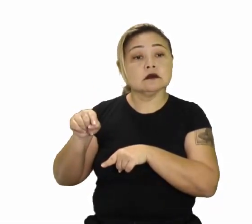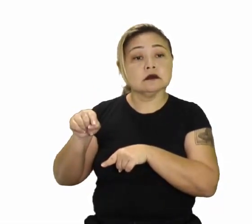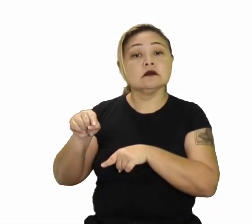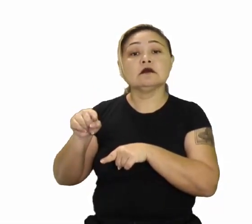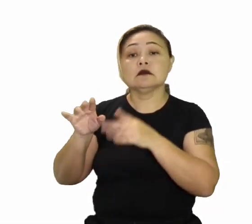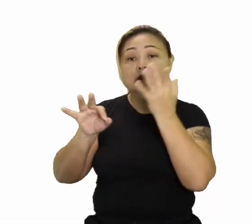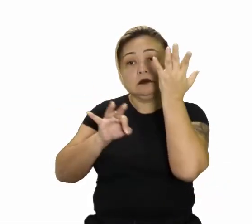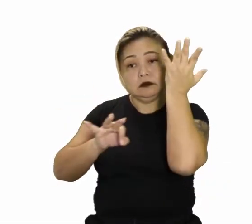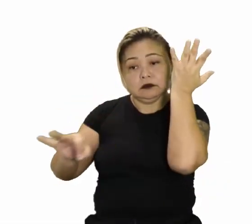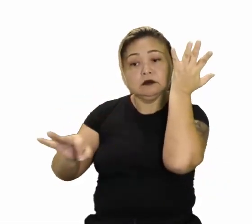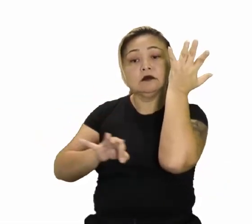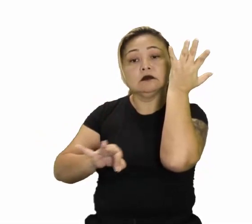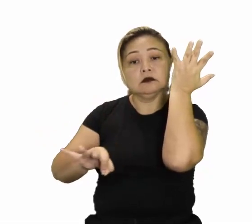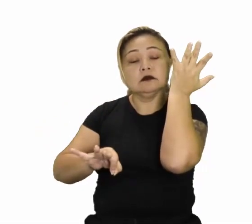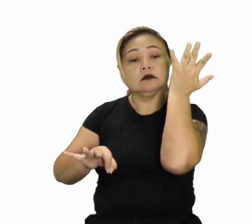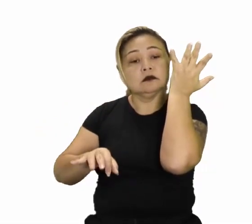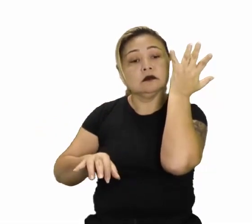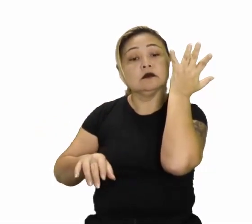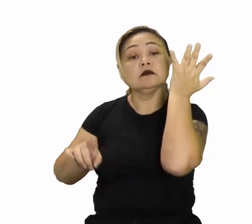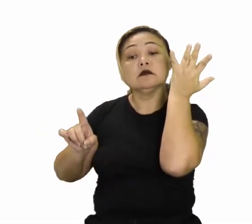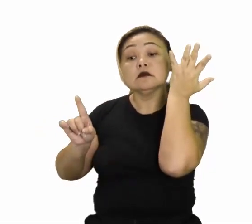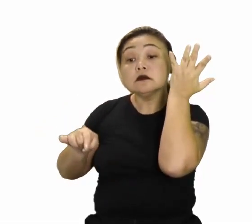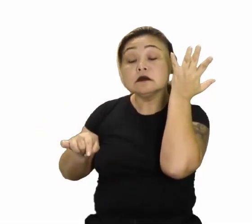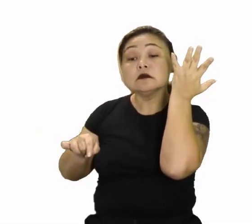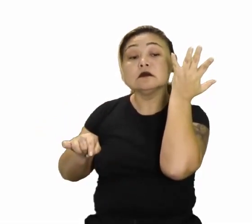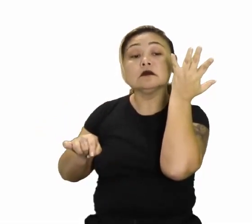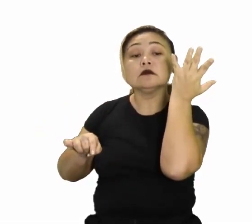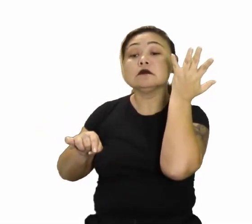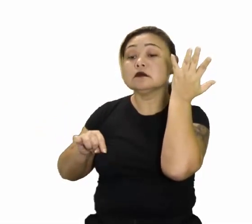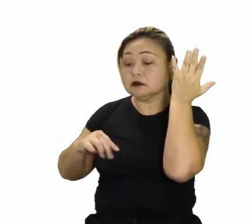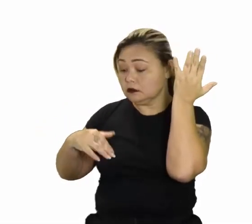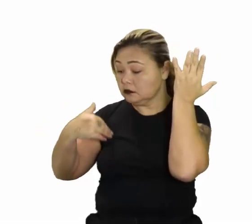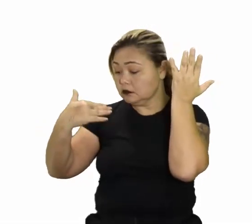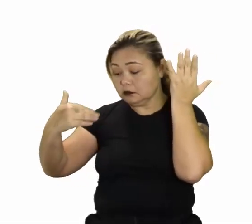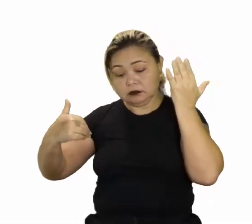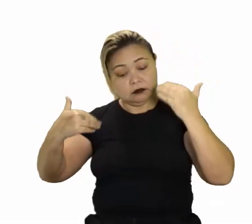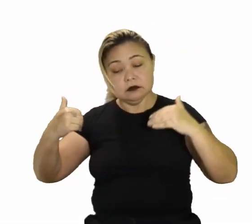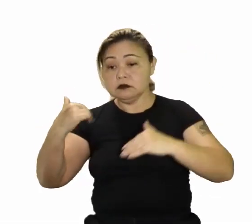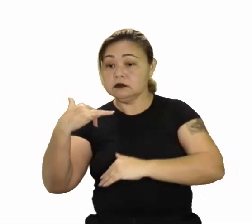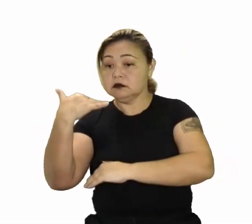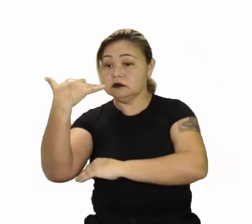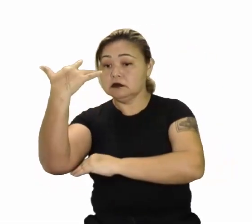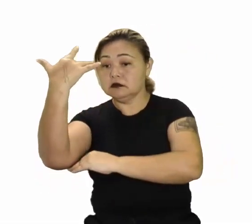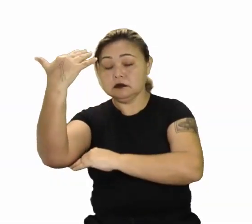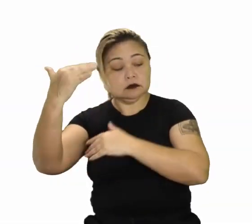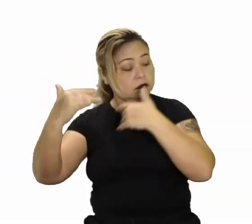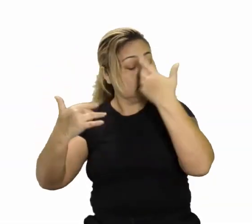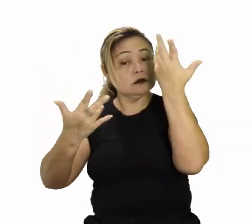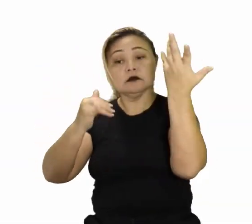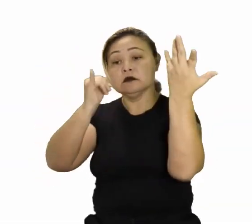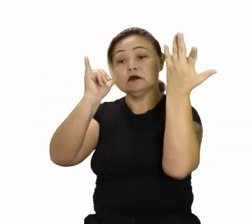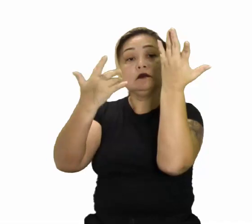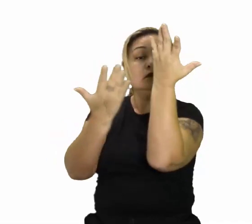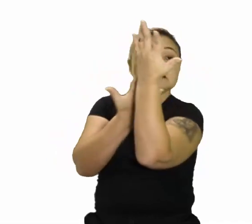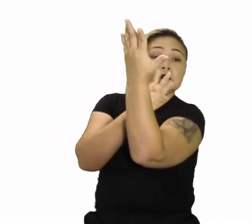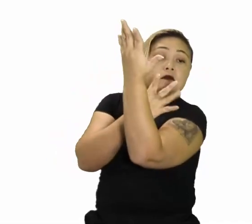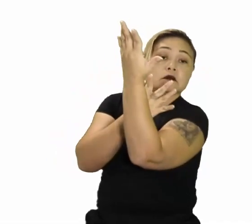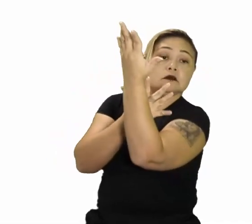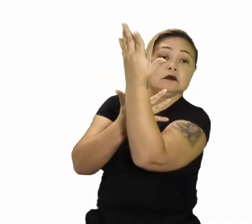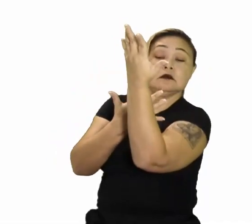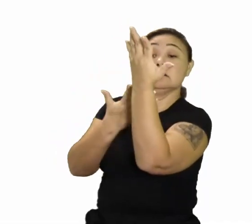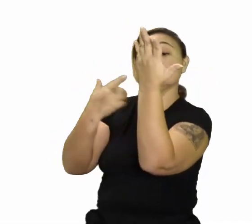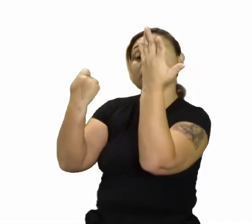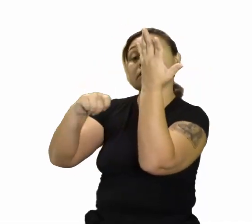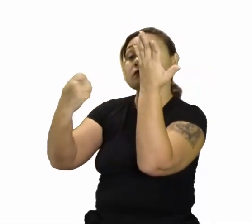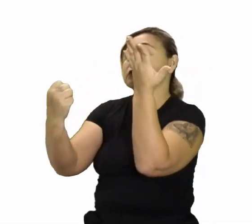Distanciamento das raízes. E hábito de crescimento. Para evitar o sombreamento. E falamos